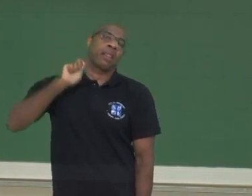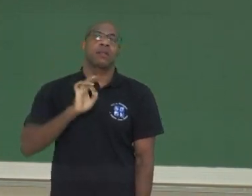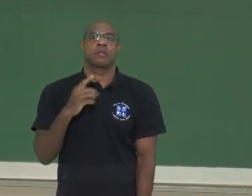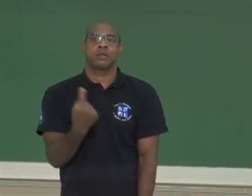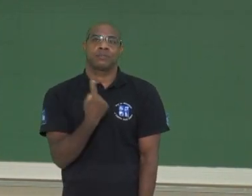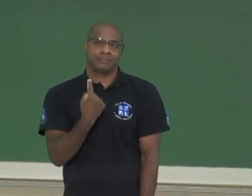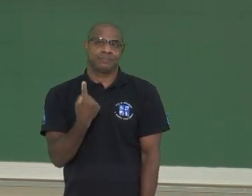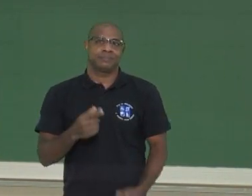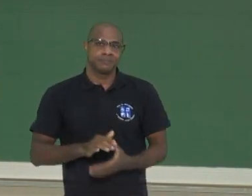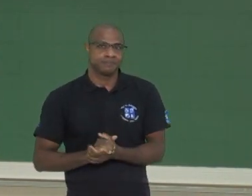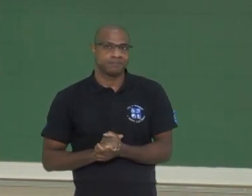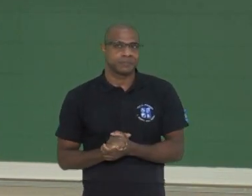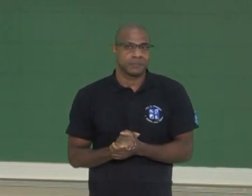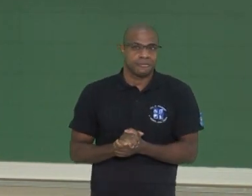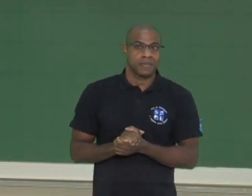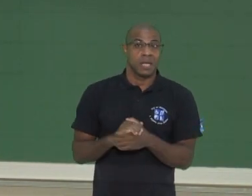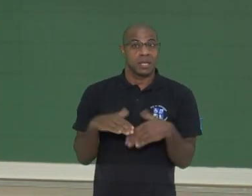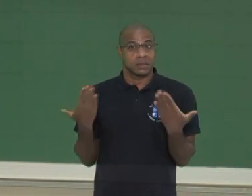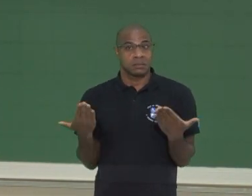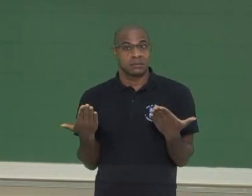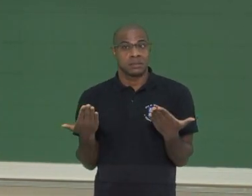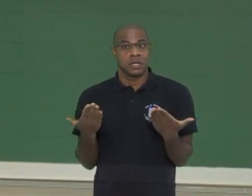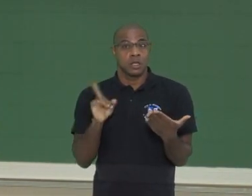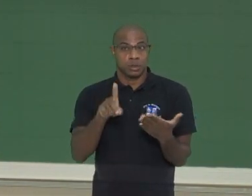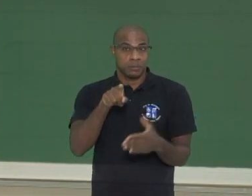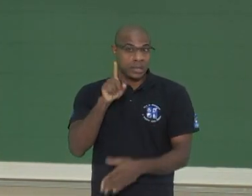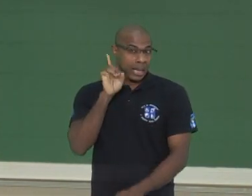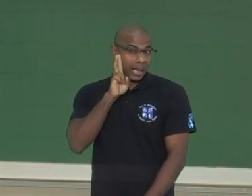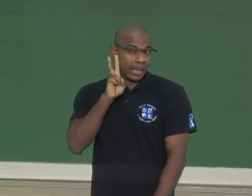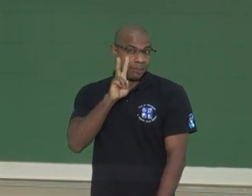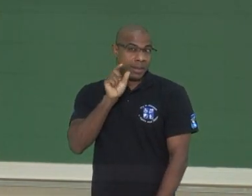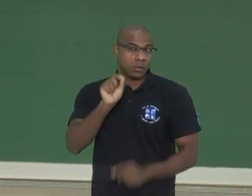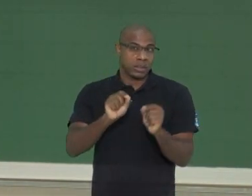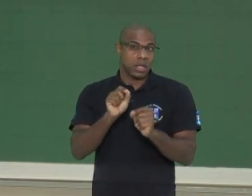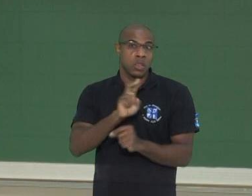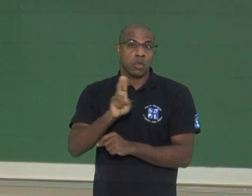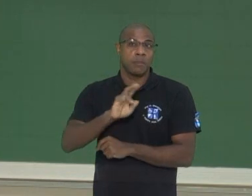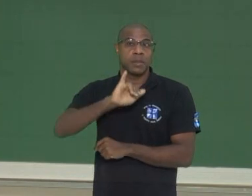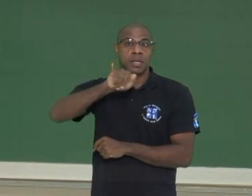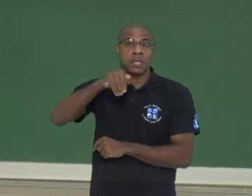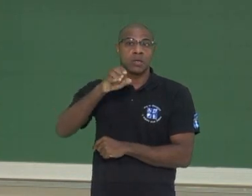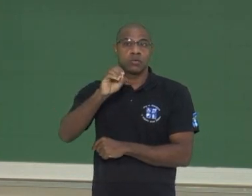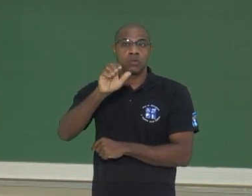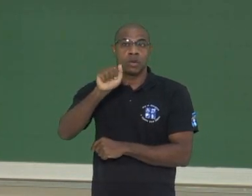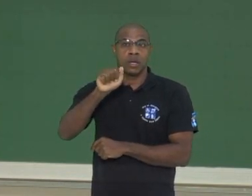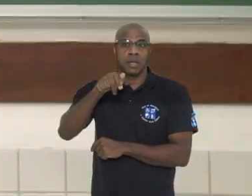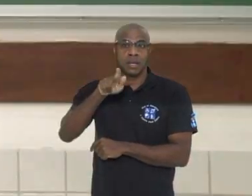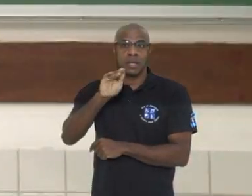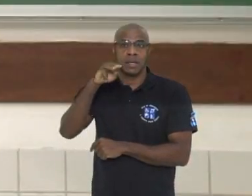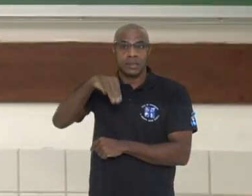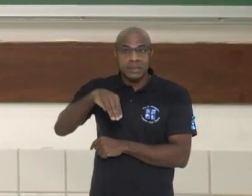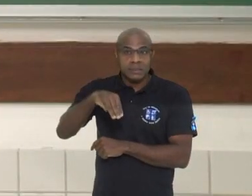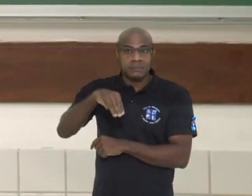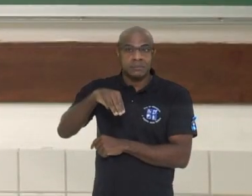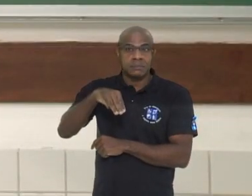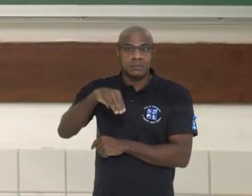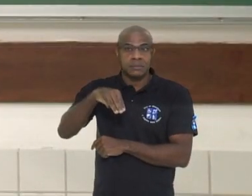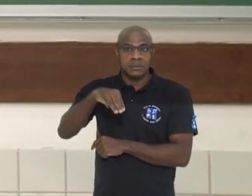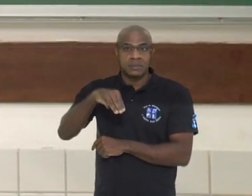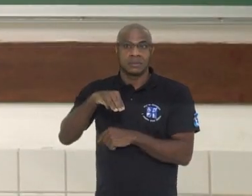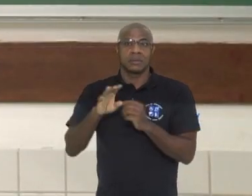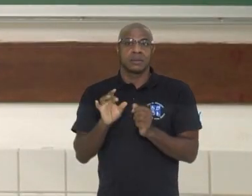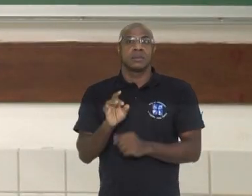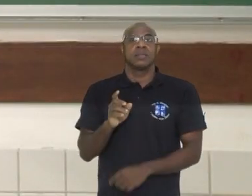até para você lembrar, tá? Lembre-se do nome Joaquim. Então você tem o Joaquim Silvério dos